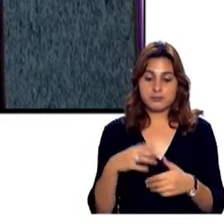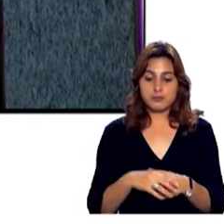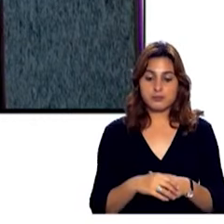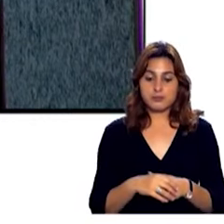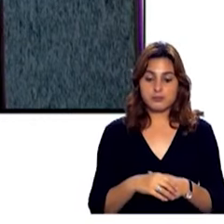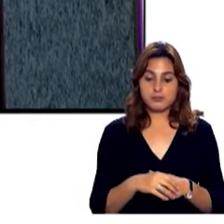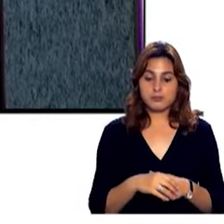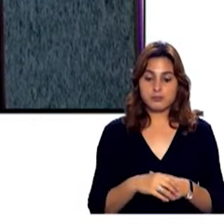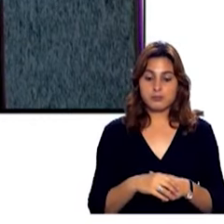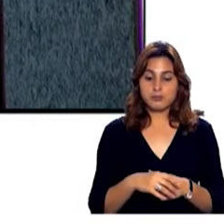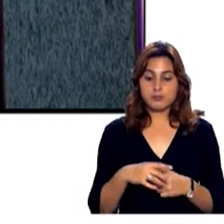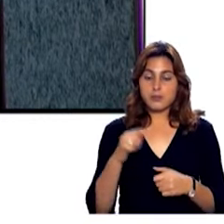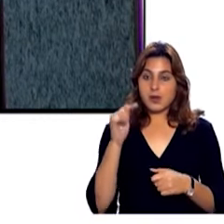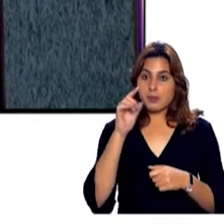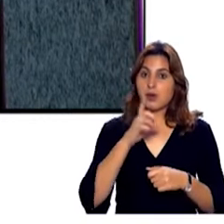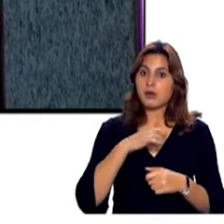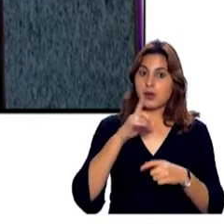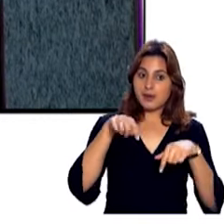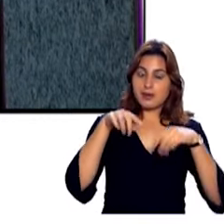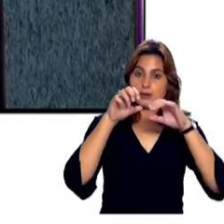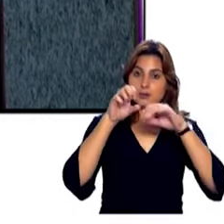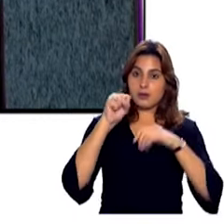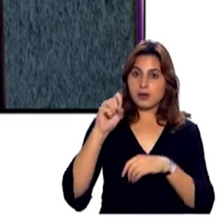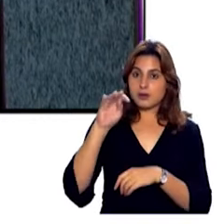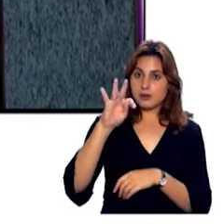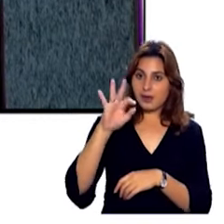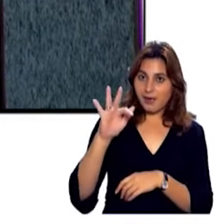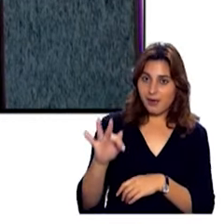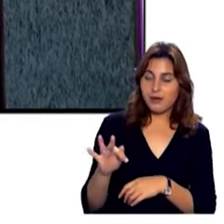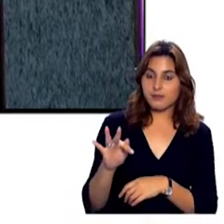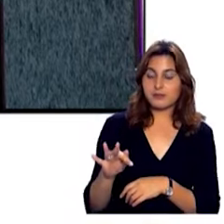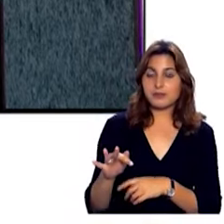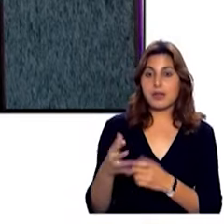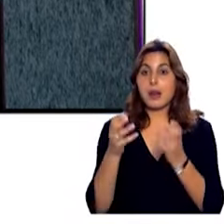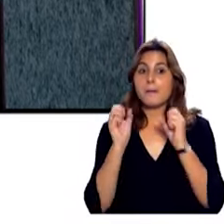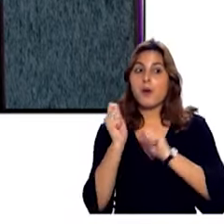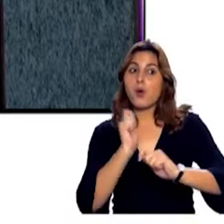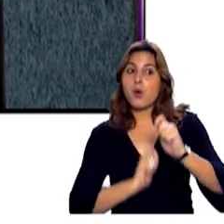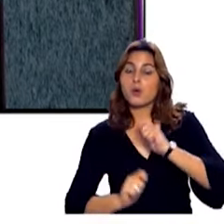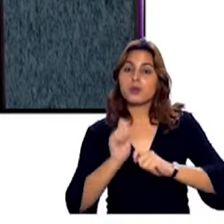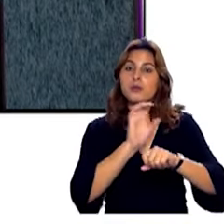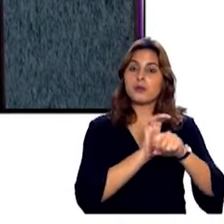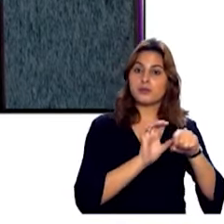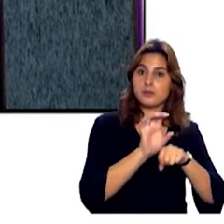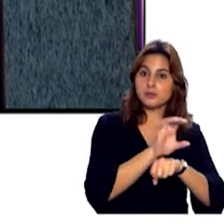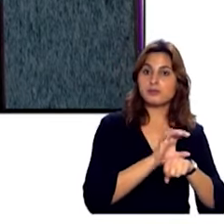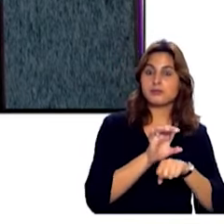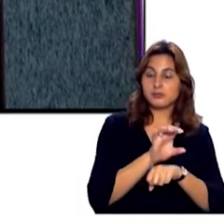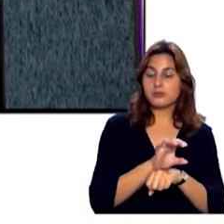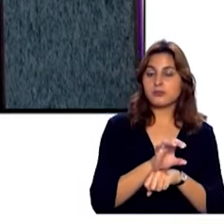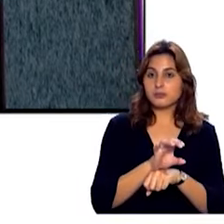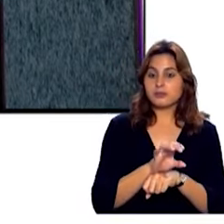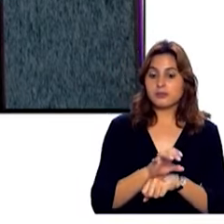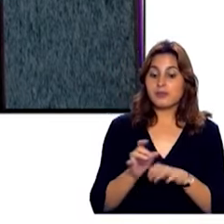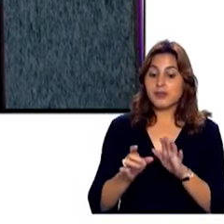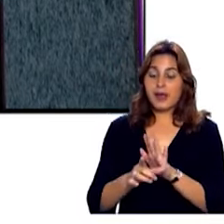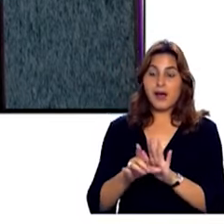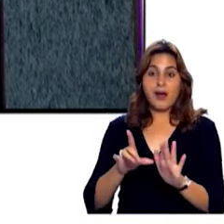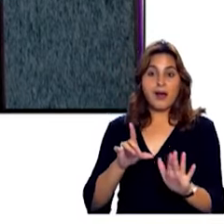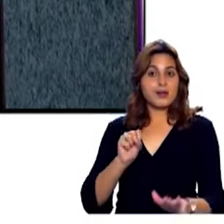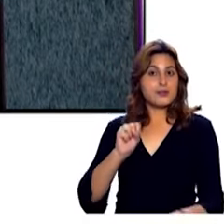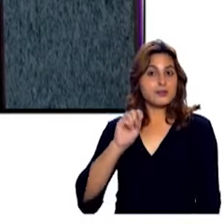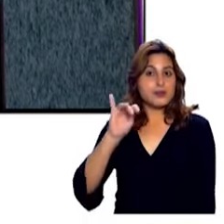ao Supremo Tribunal Federal a possibilidade de controlar a constitucionalidade antes do